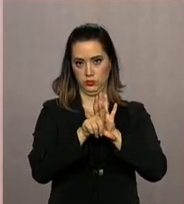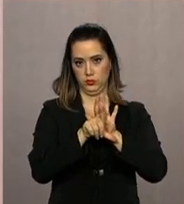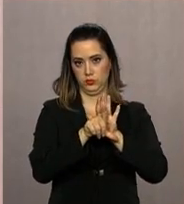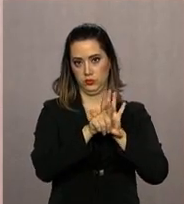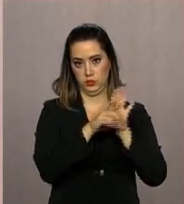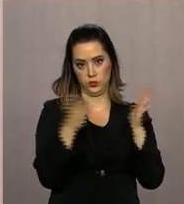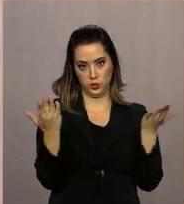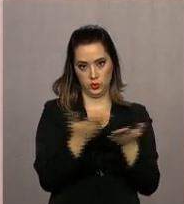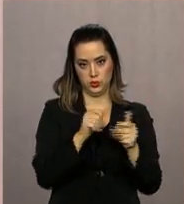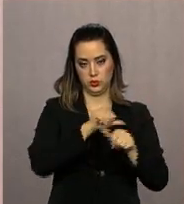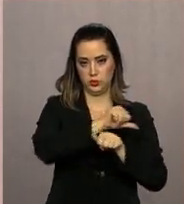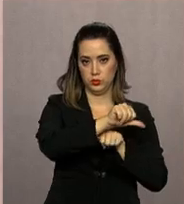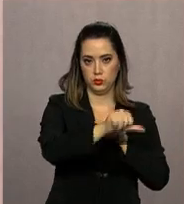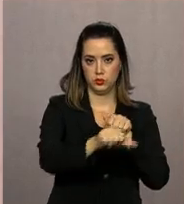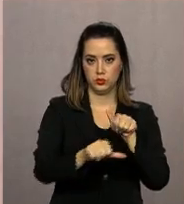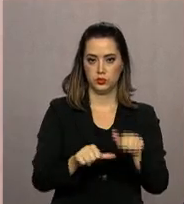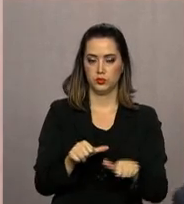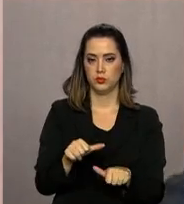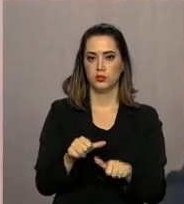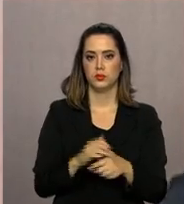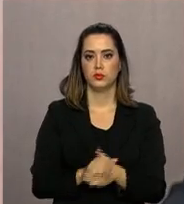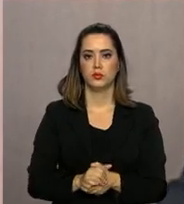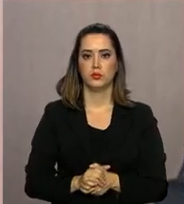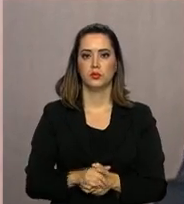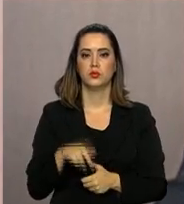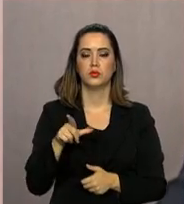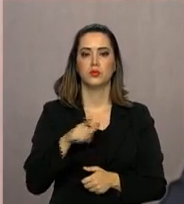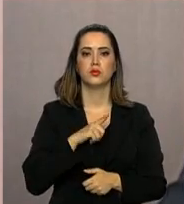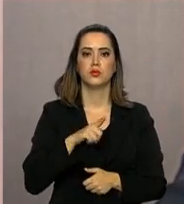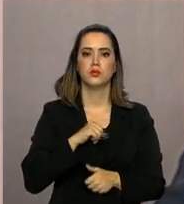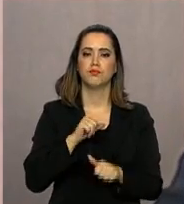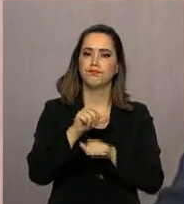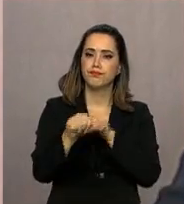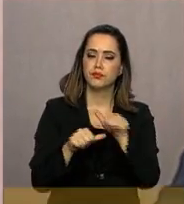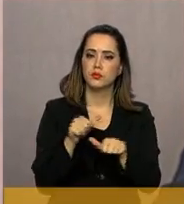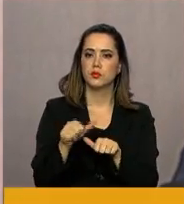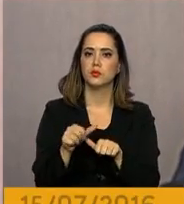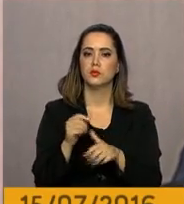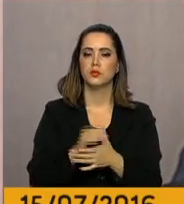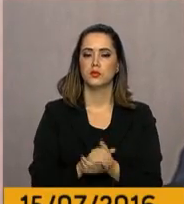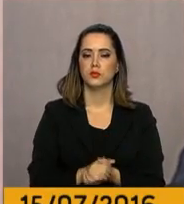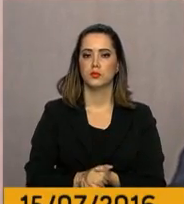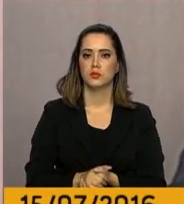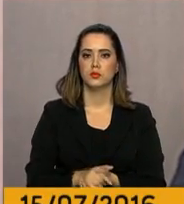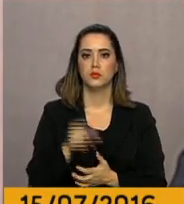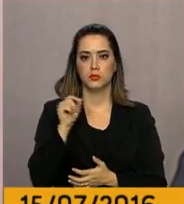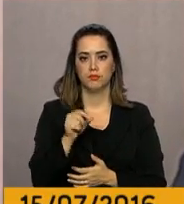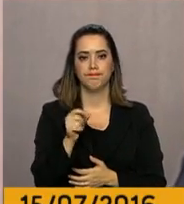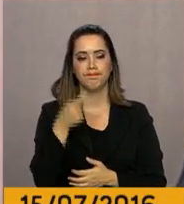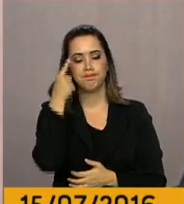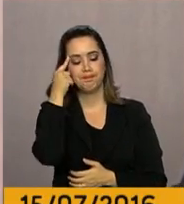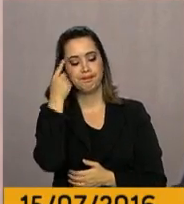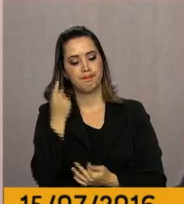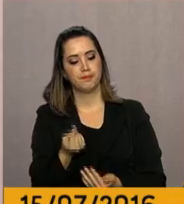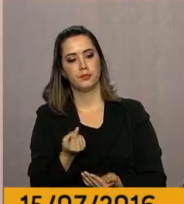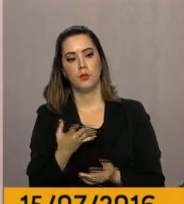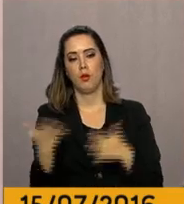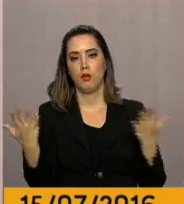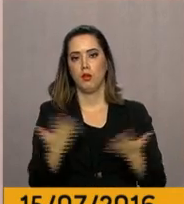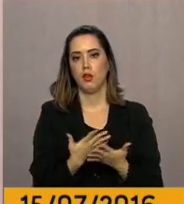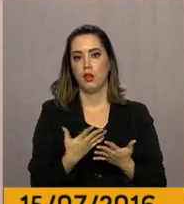e fizemos com que houvesse uma modificação nessa lógica. E agora